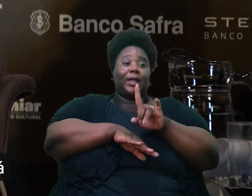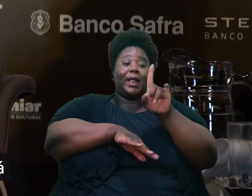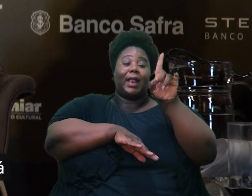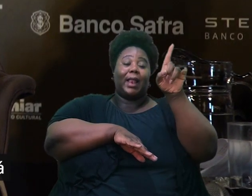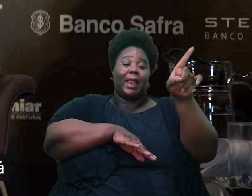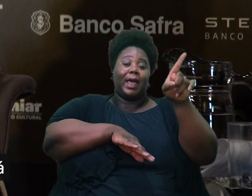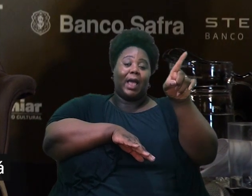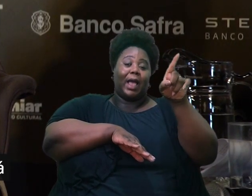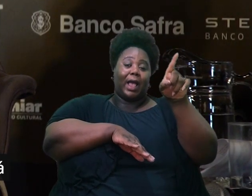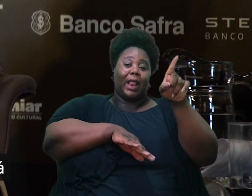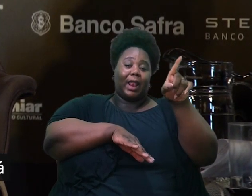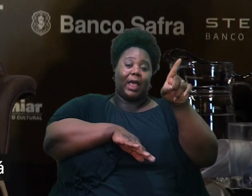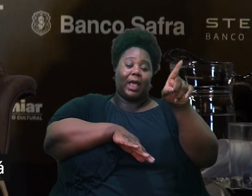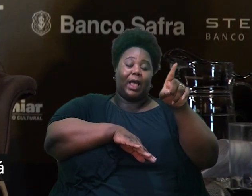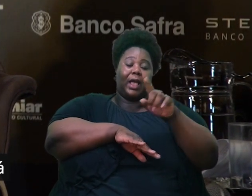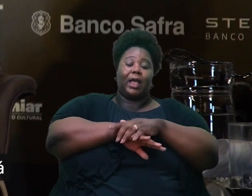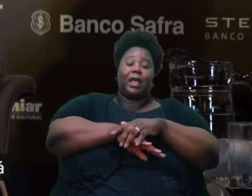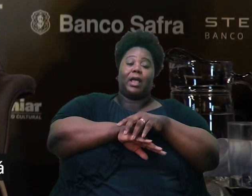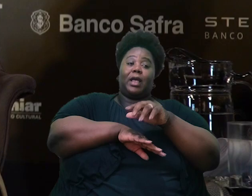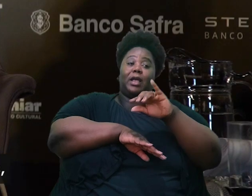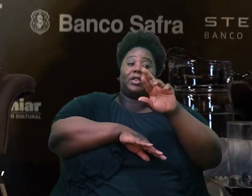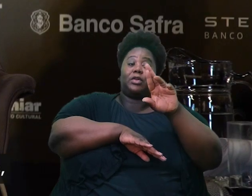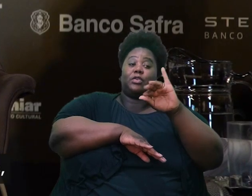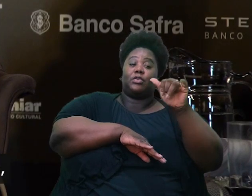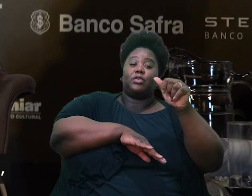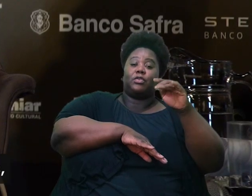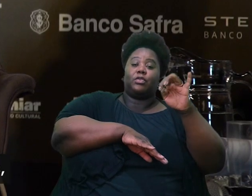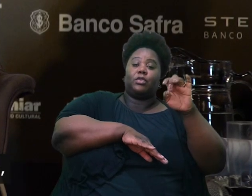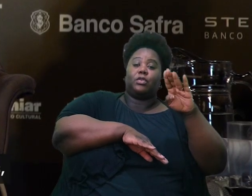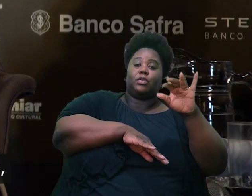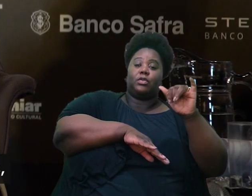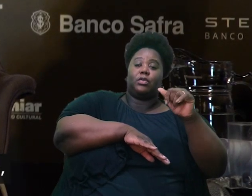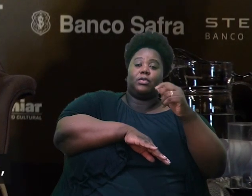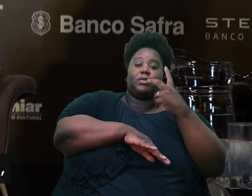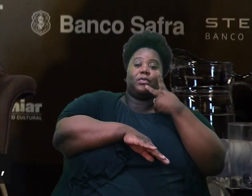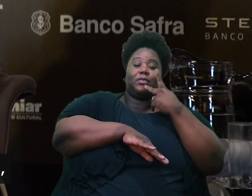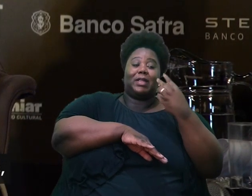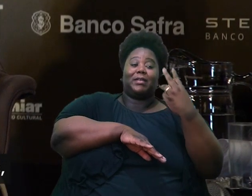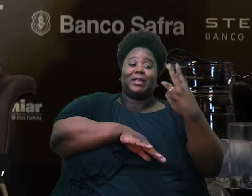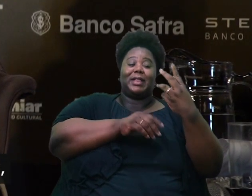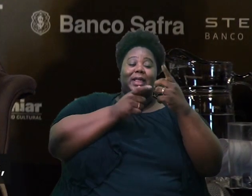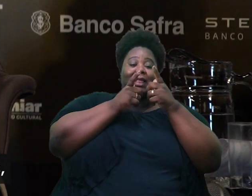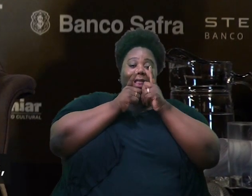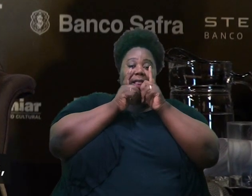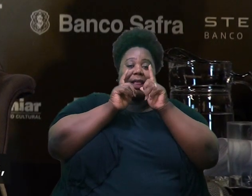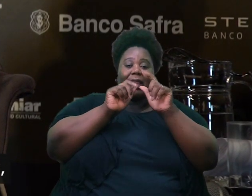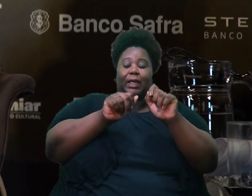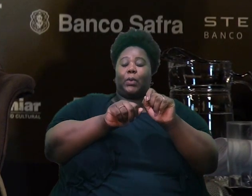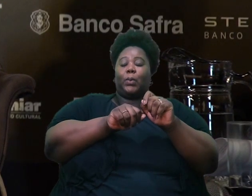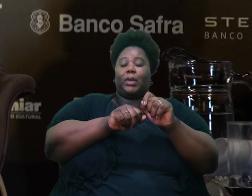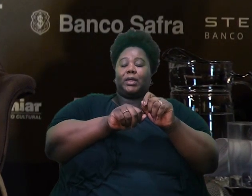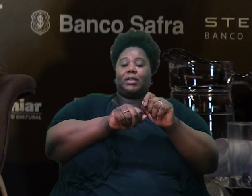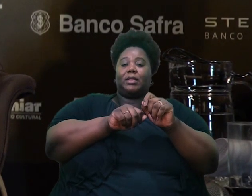no reino do Jatobá se falavam 3 línguas africanas.